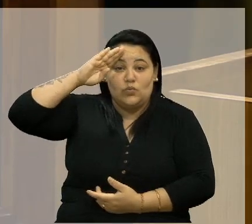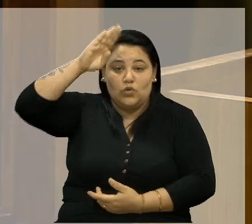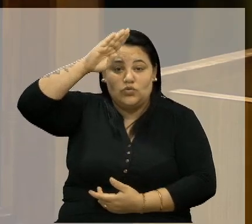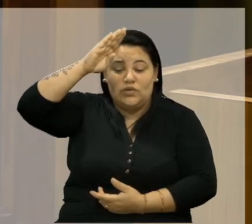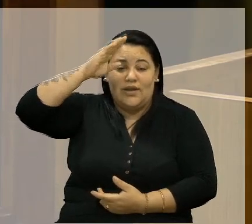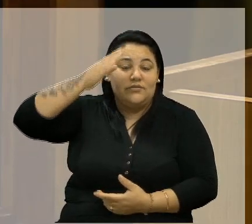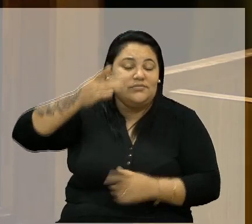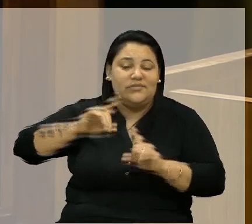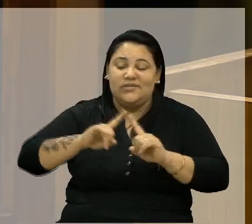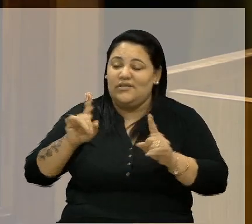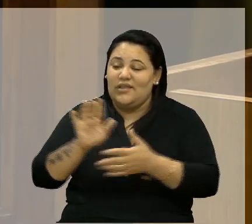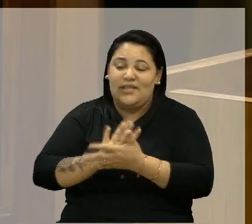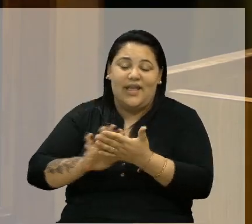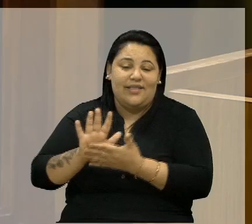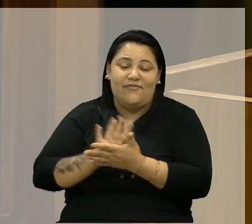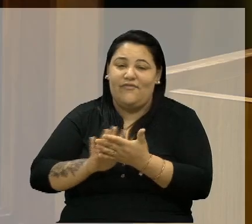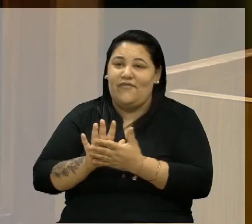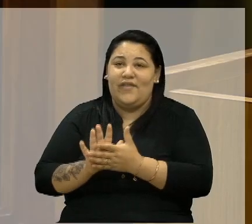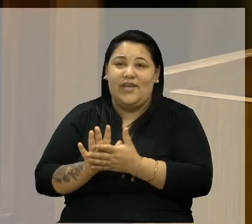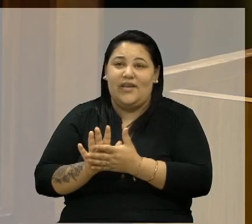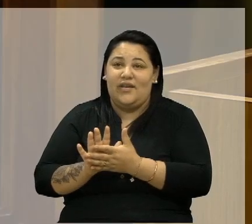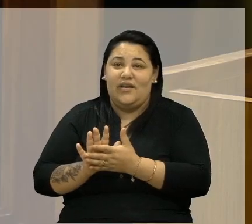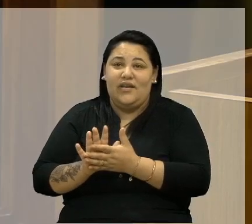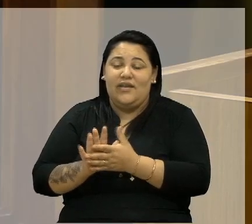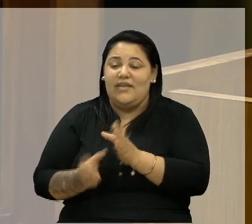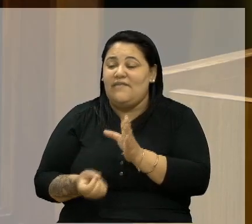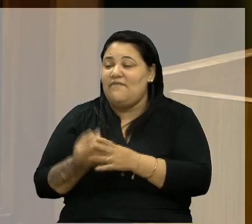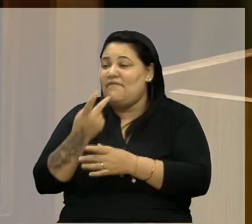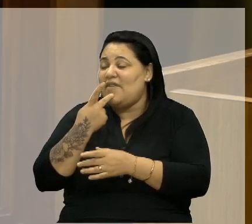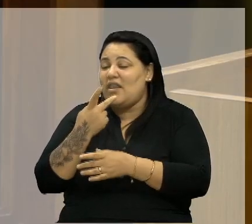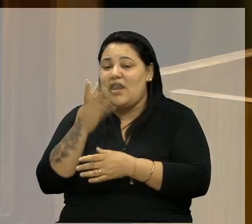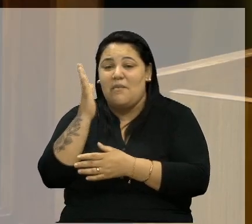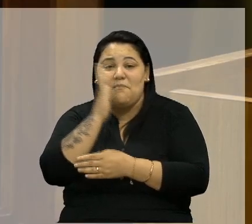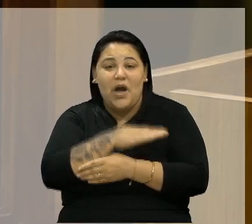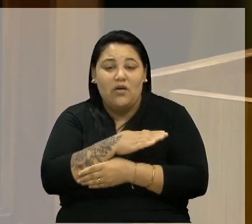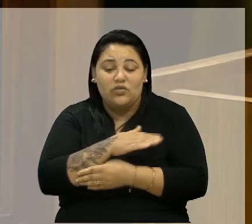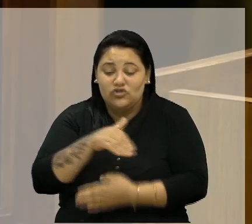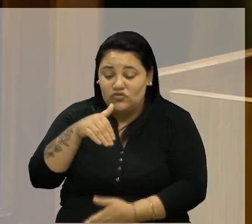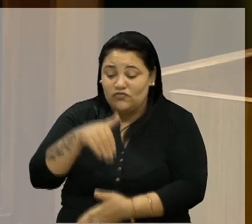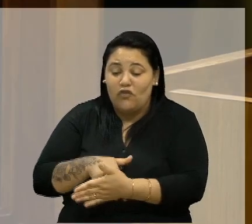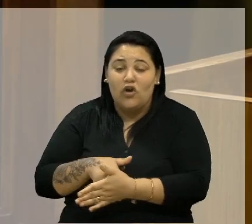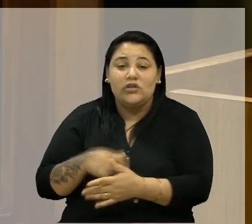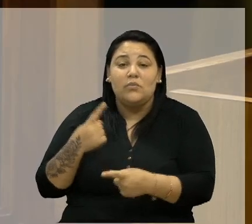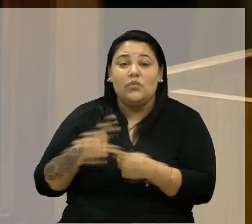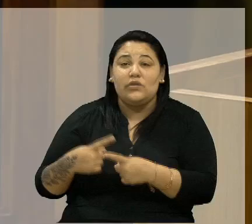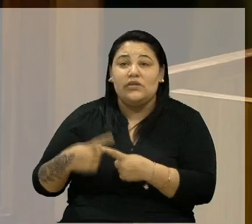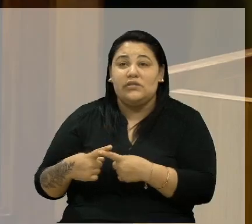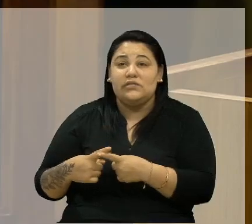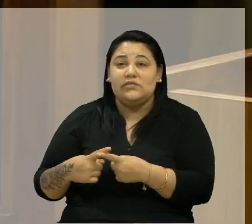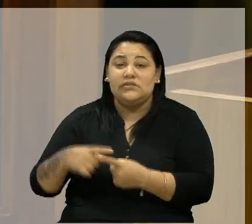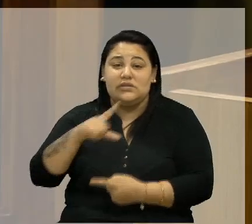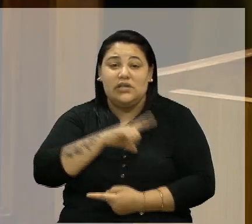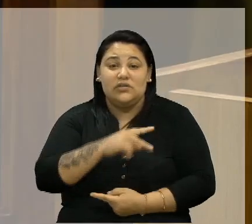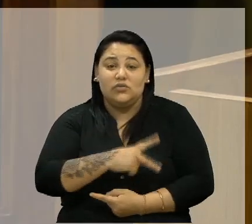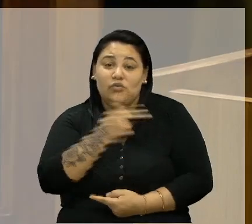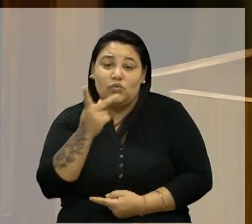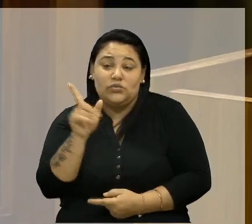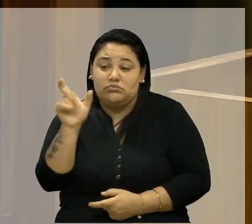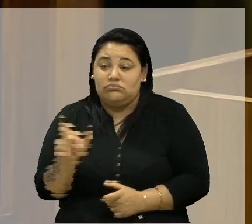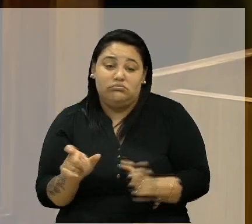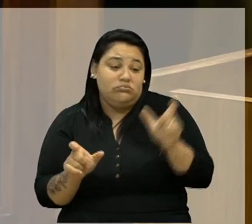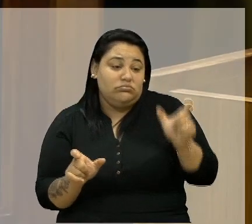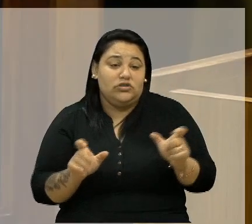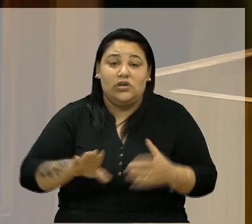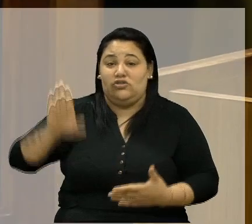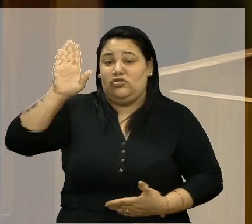nada a ver com a questão bolsonarista que tento criar. A gente vota porque existe talvez só 2 candidatos e tu tem que ter a